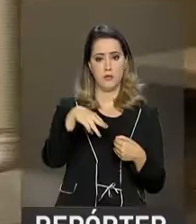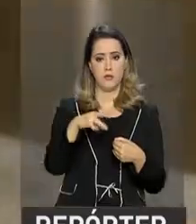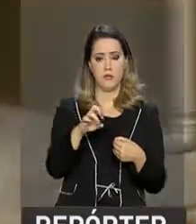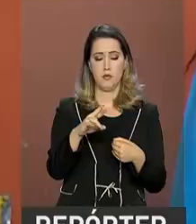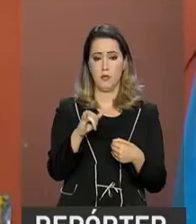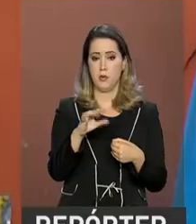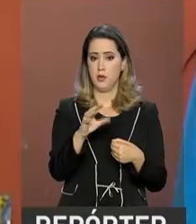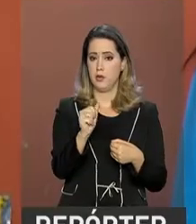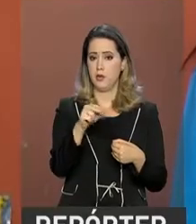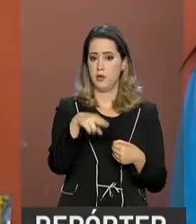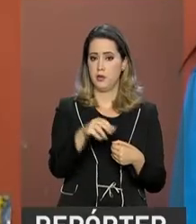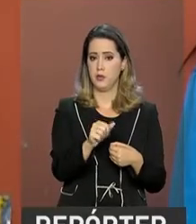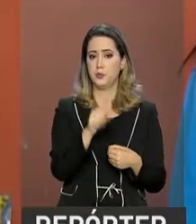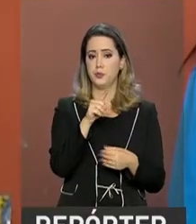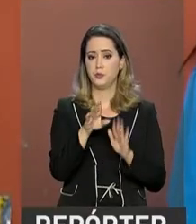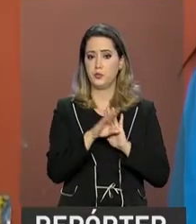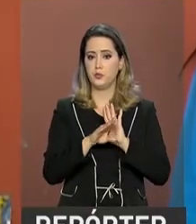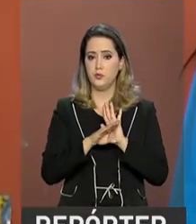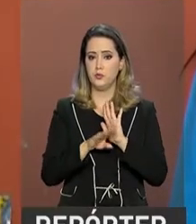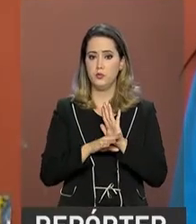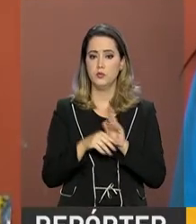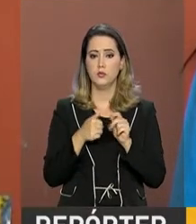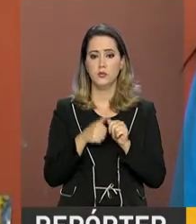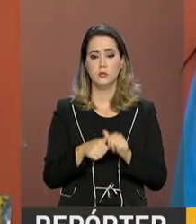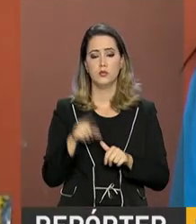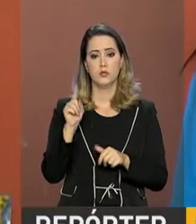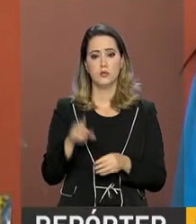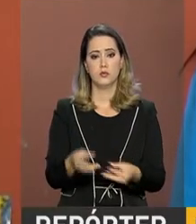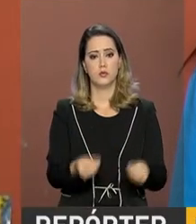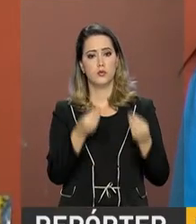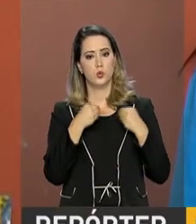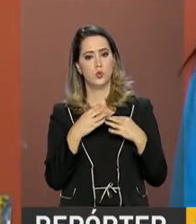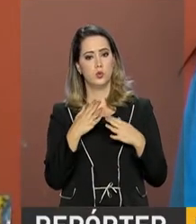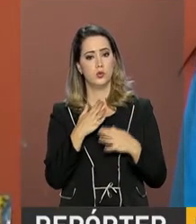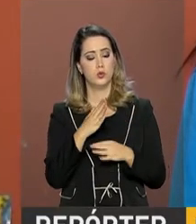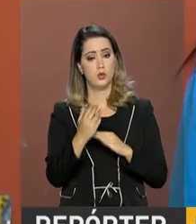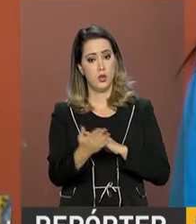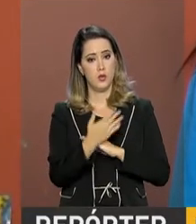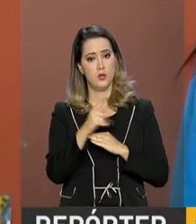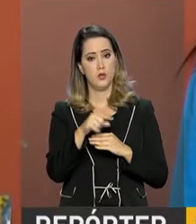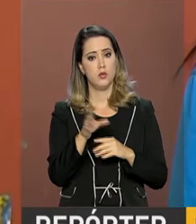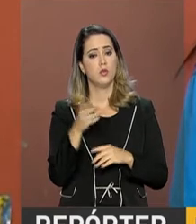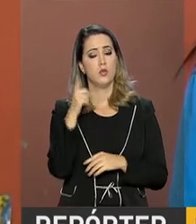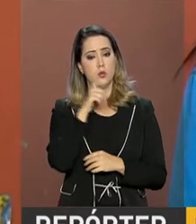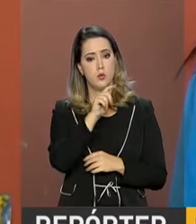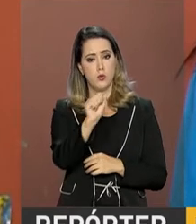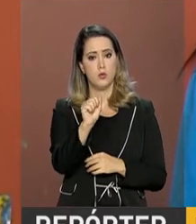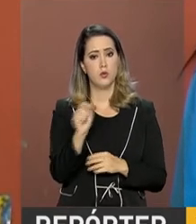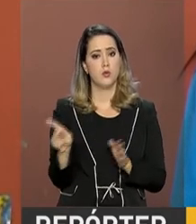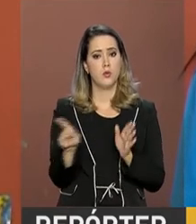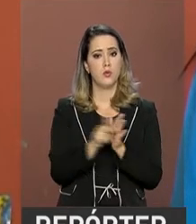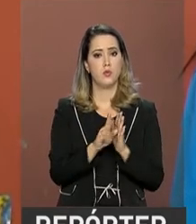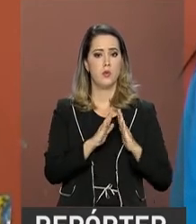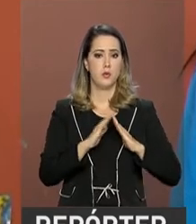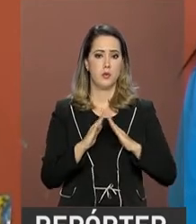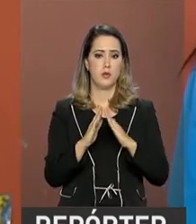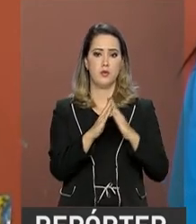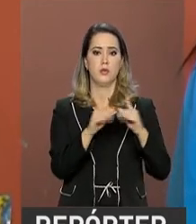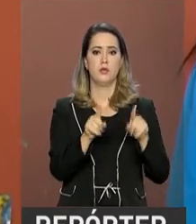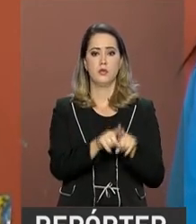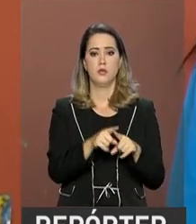paulo esse programa vem nos ajudar a gente consegui obtê-los próprio lar